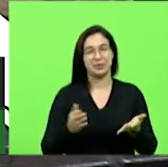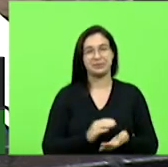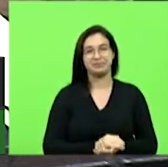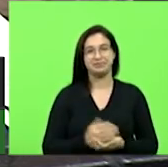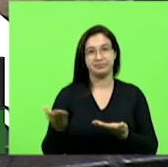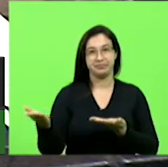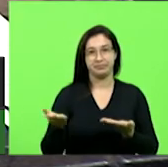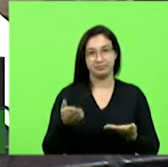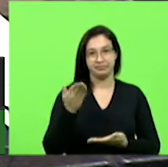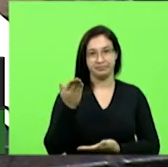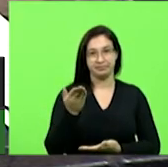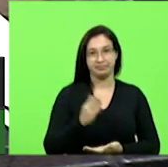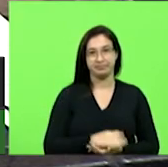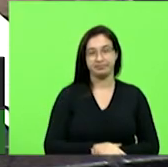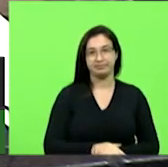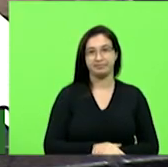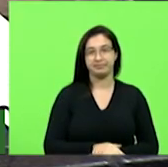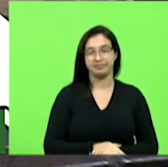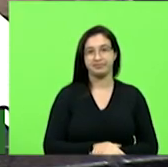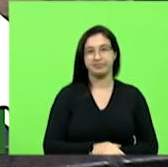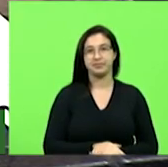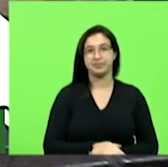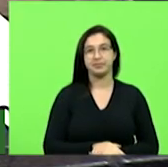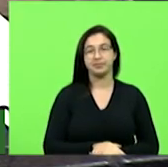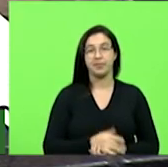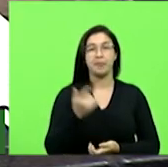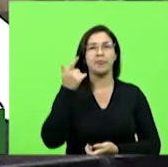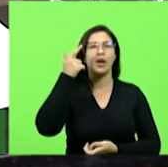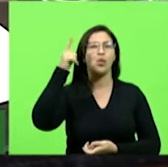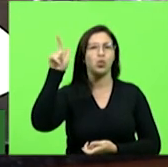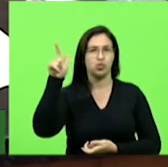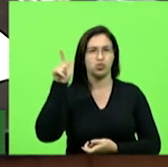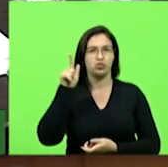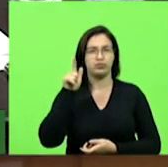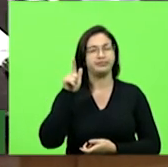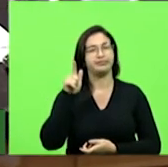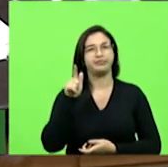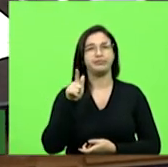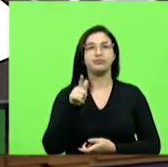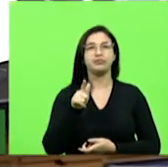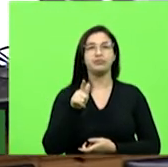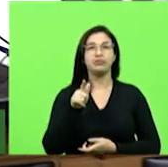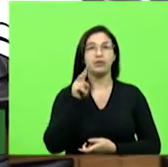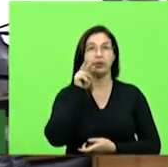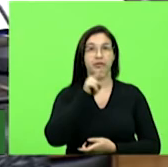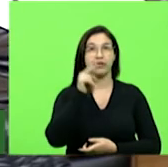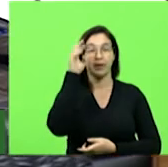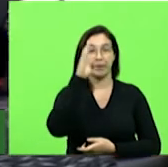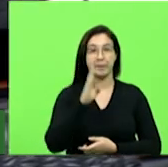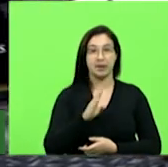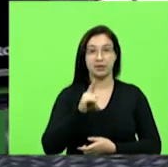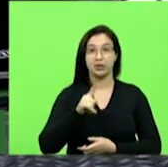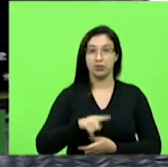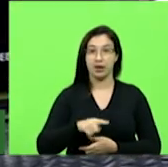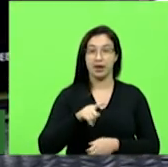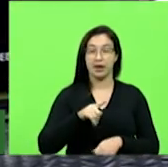deputado Bruno. Eu quero colocar também uma outra perspectiva nisso tudo, né? Nós vivemos no Brasil, que é o país que tem a maior carga tributária